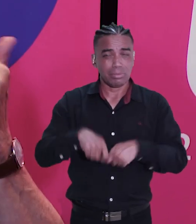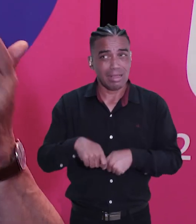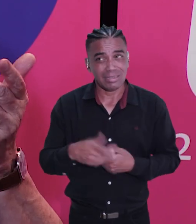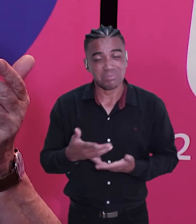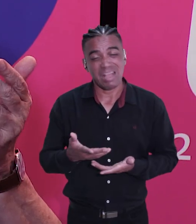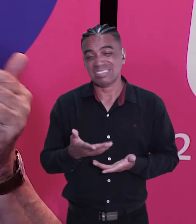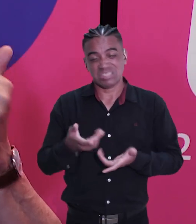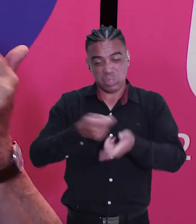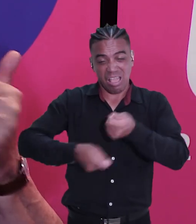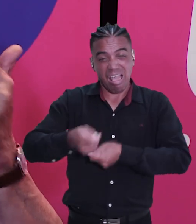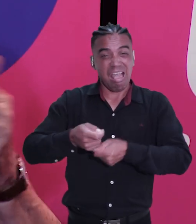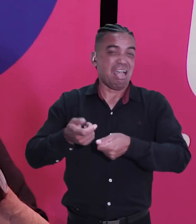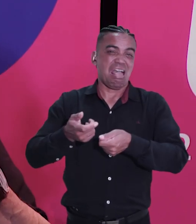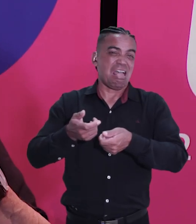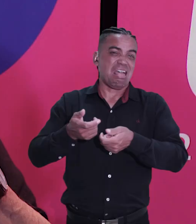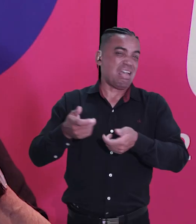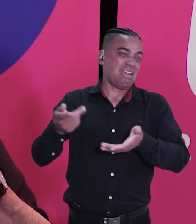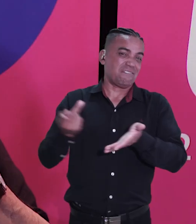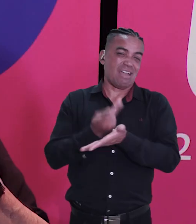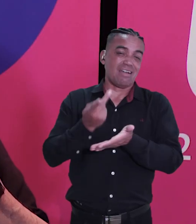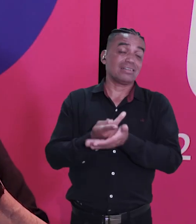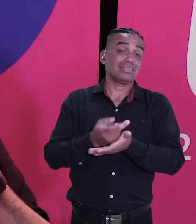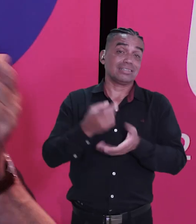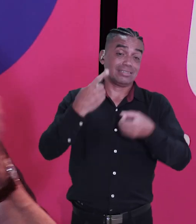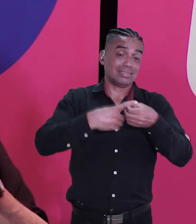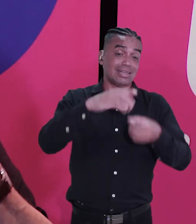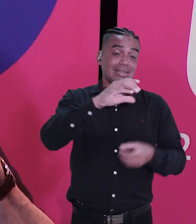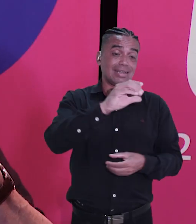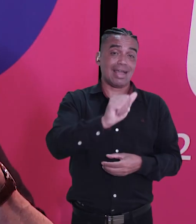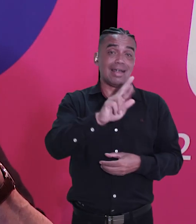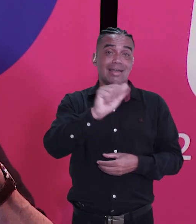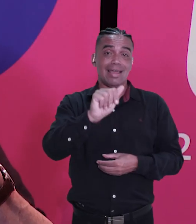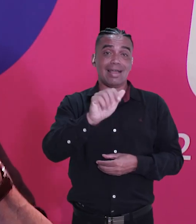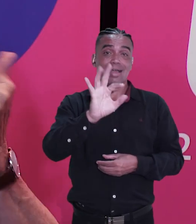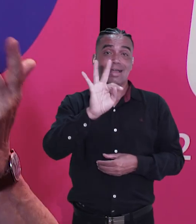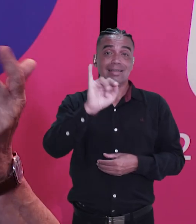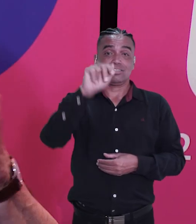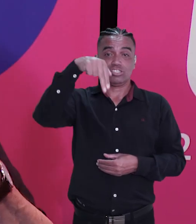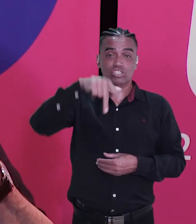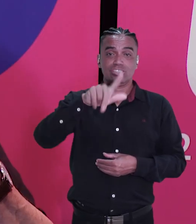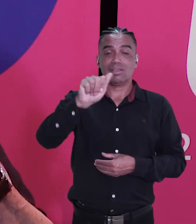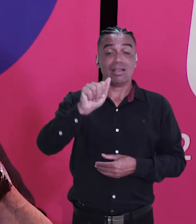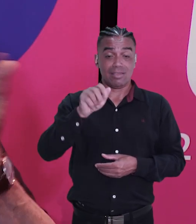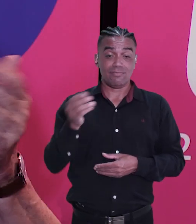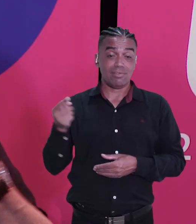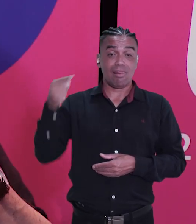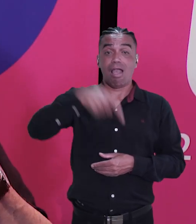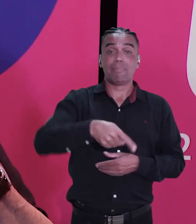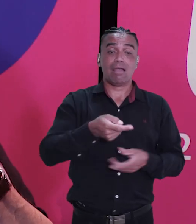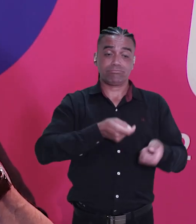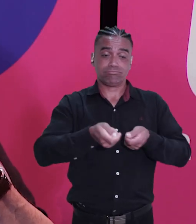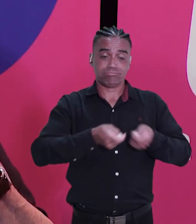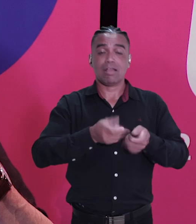que tinha possibilidades, mas que estava sendo muito mal administrado, numa cidade chamada Caratinga, que ele nunca tinha ouvido falar. Se ele queria ir para